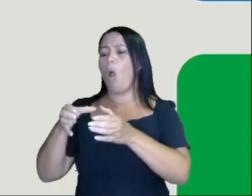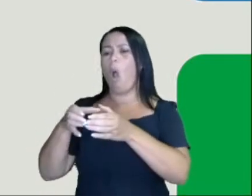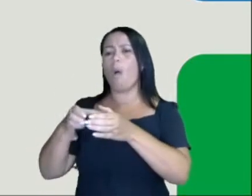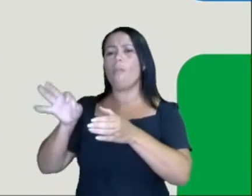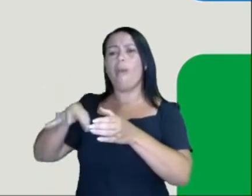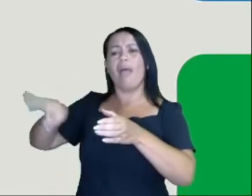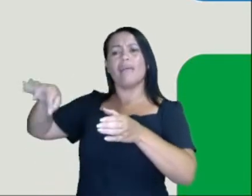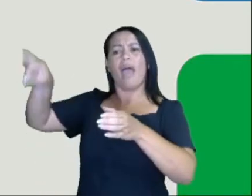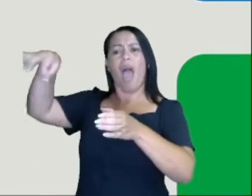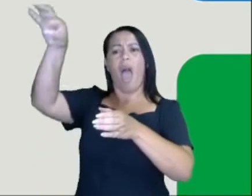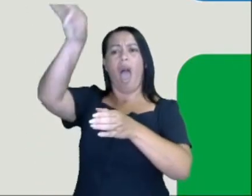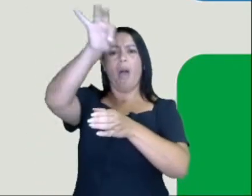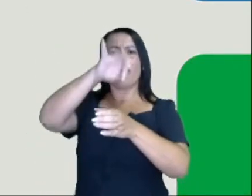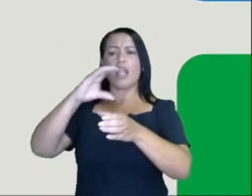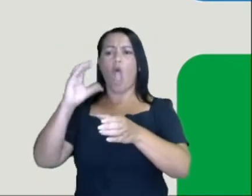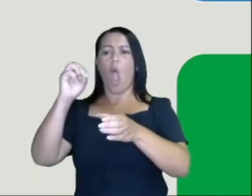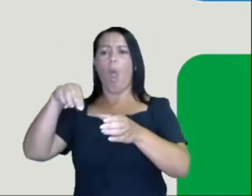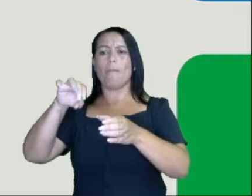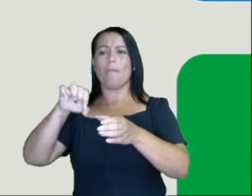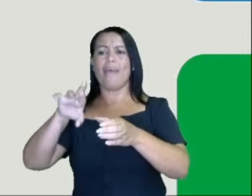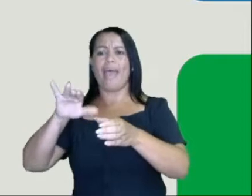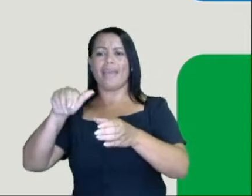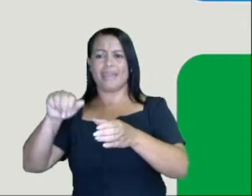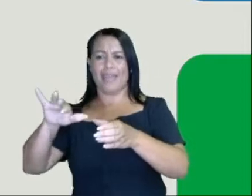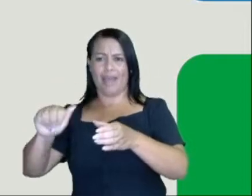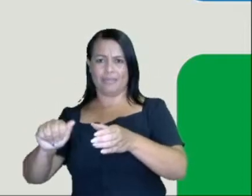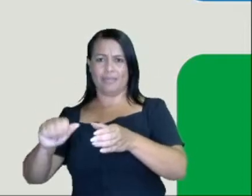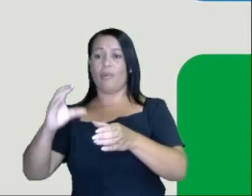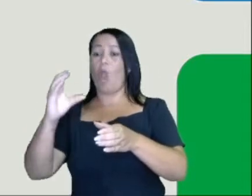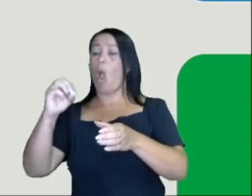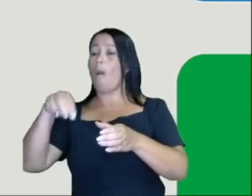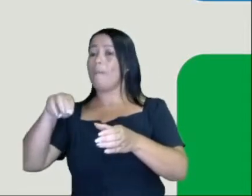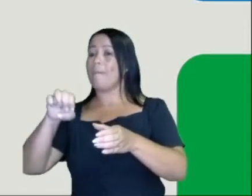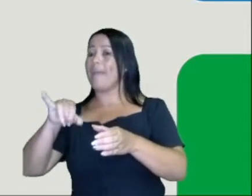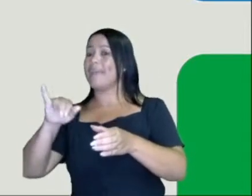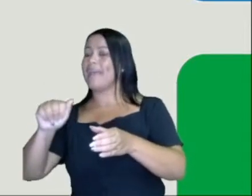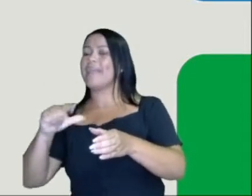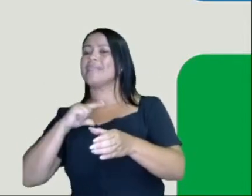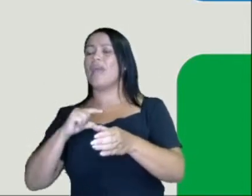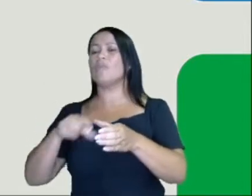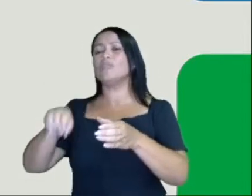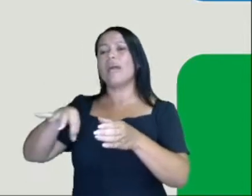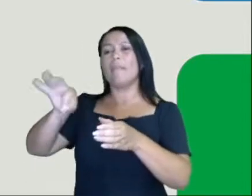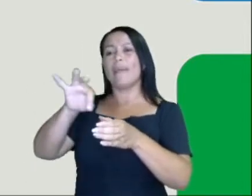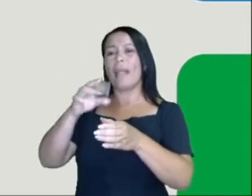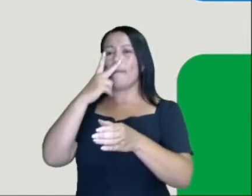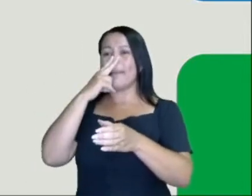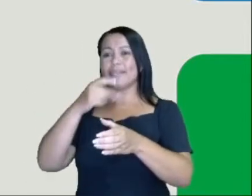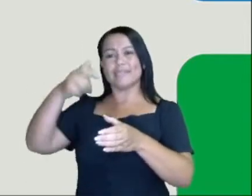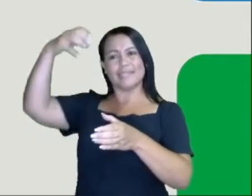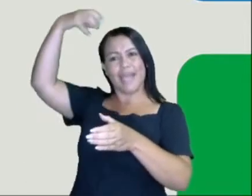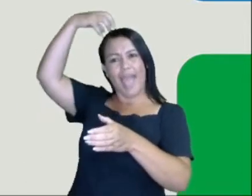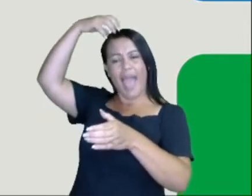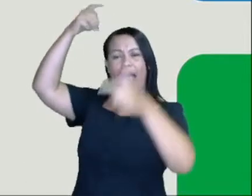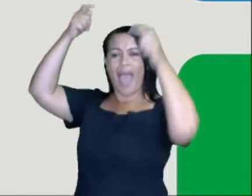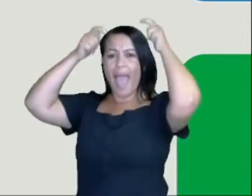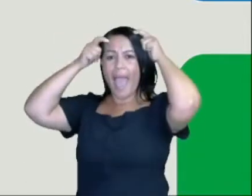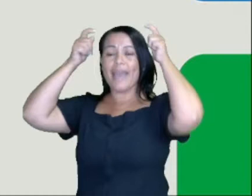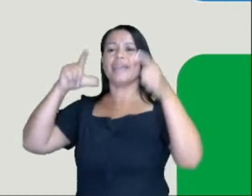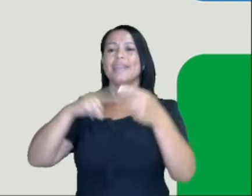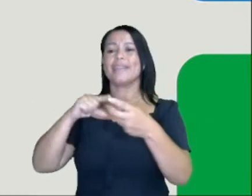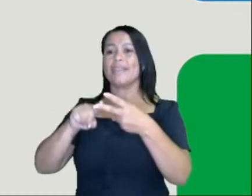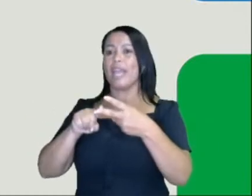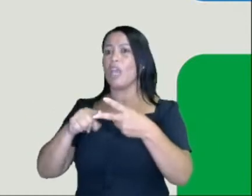casa das abelhas, nós temos a abelha rainha, a abelha operária e o zangão. A abelha rainha